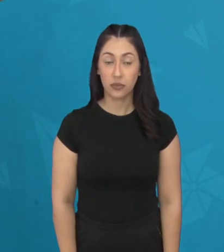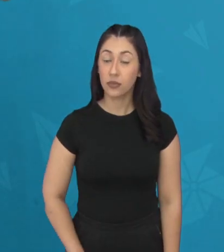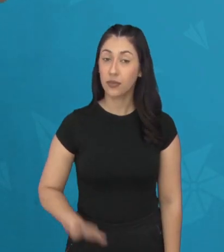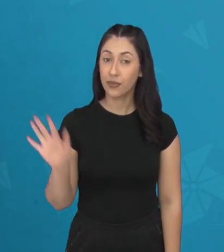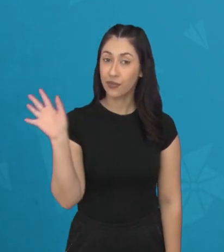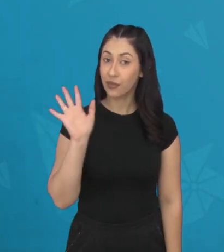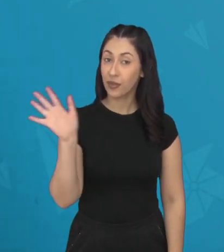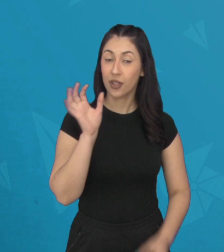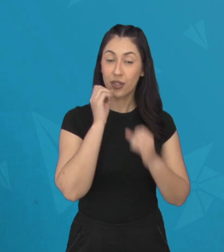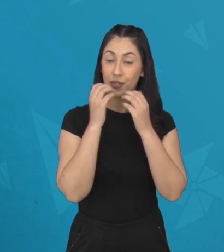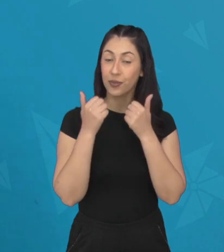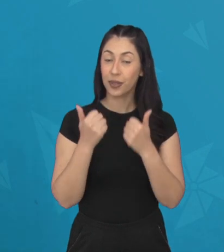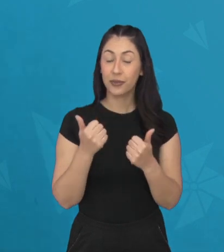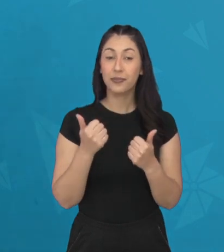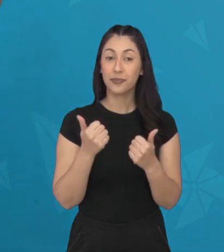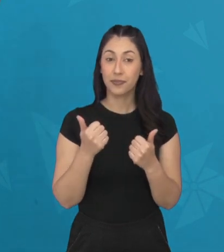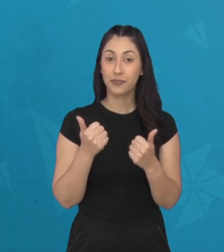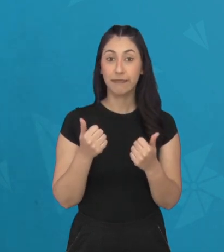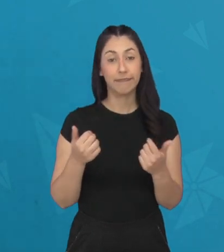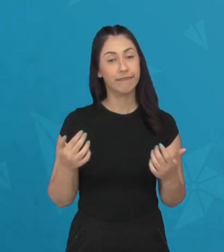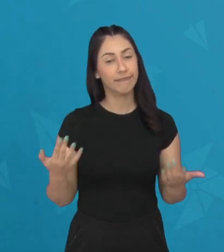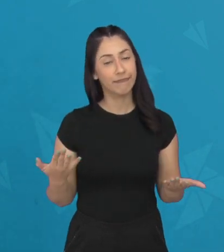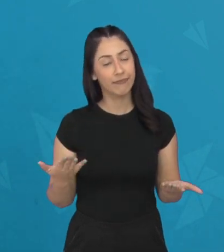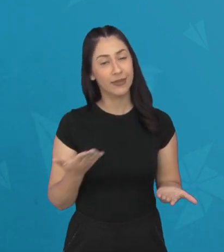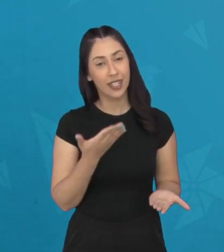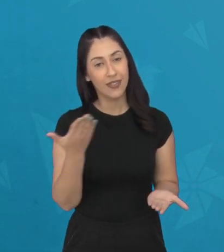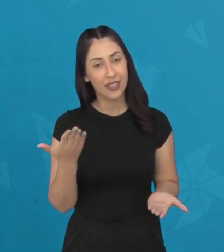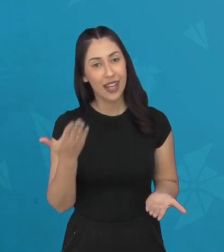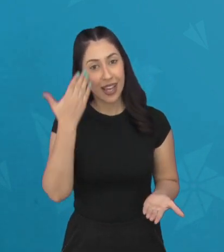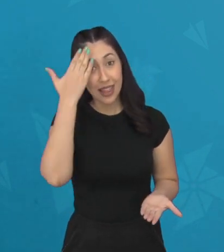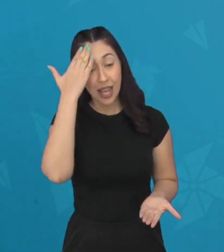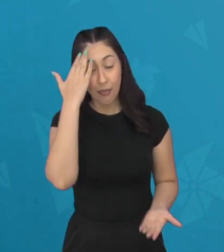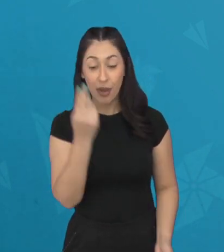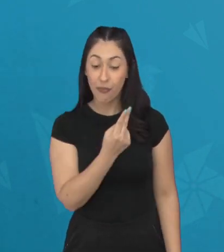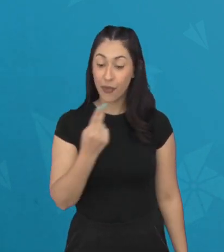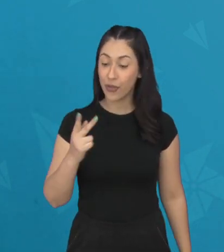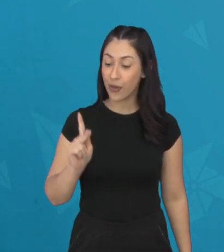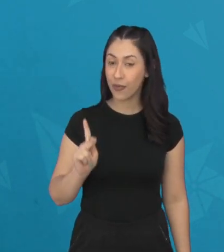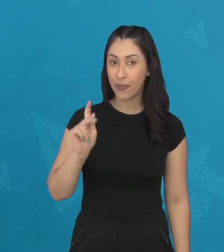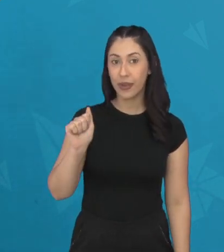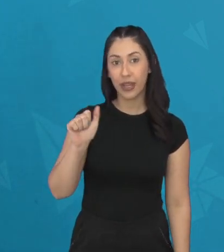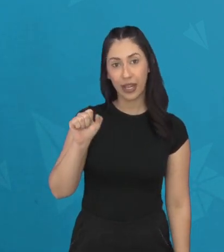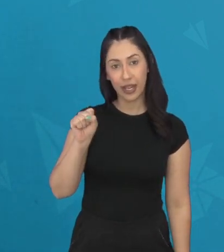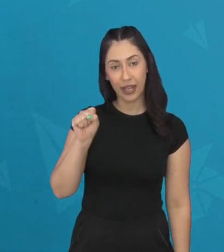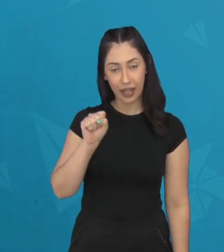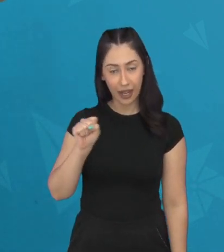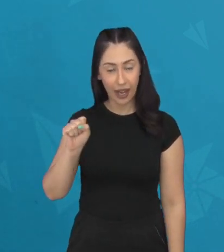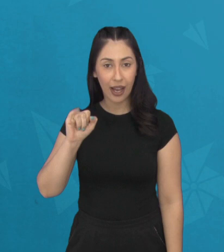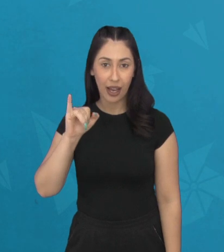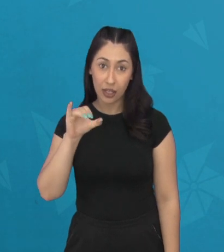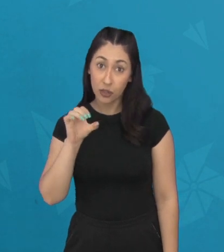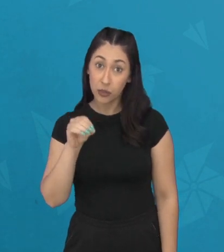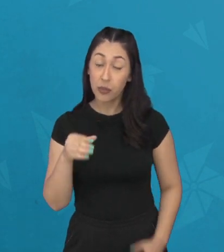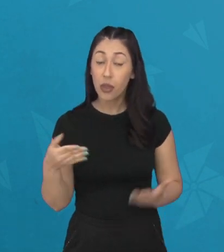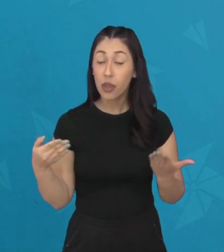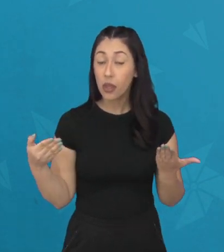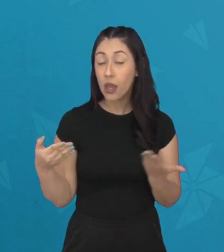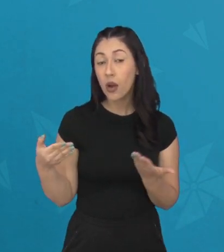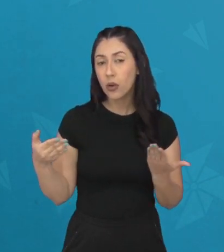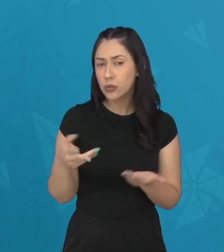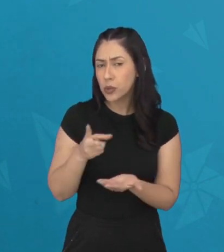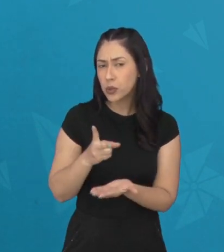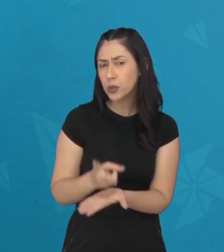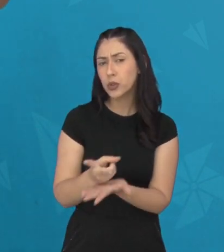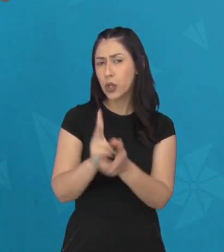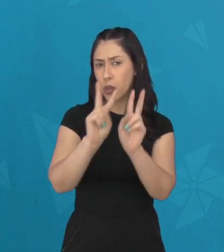Olá pessoal, tudo bem com vocês? Bom, como vocês já sabem, meu nome é Cássio, né? Estou aqui representando o Educase e na aula de hoje a gente vai continuar o assunto